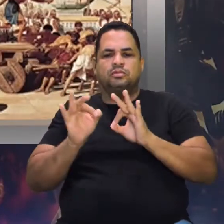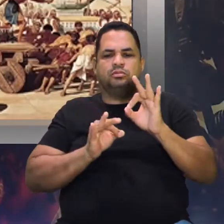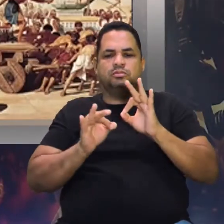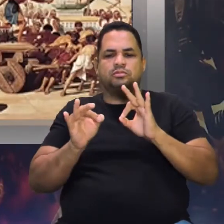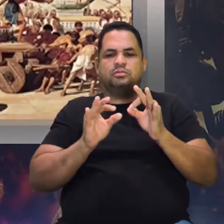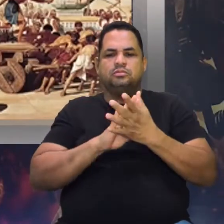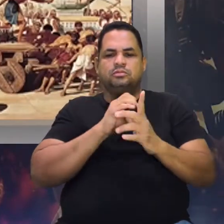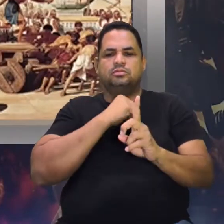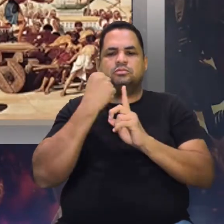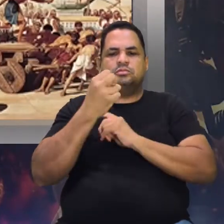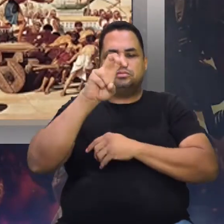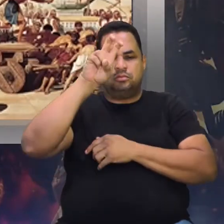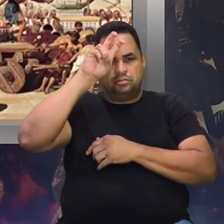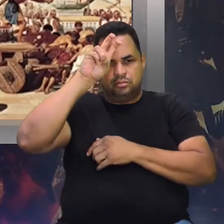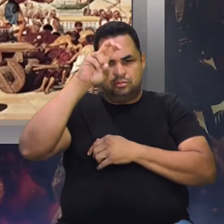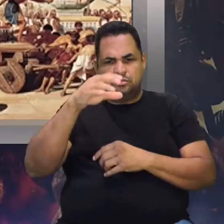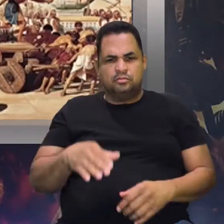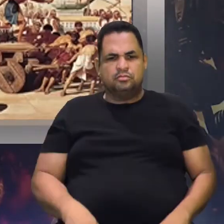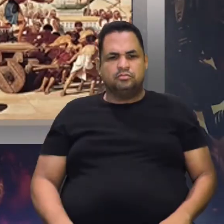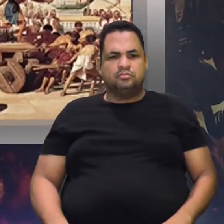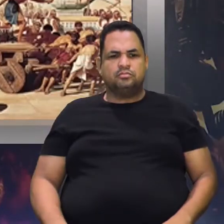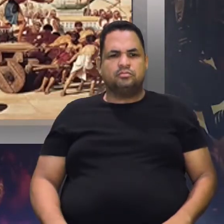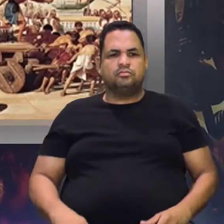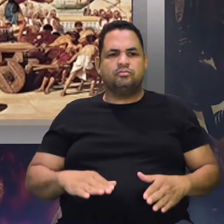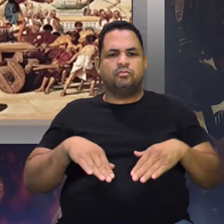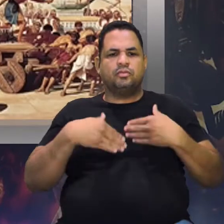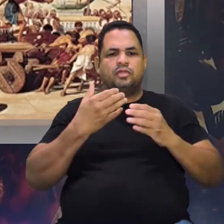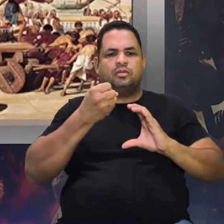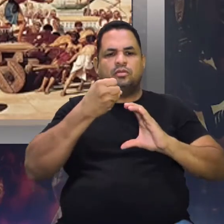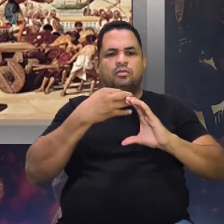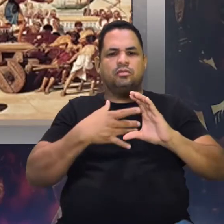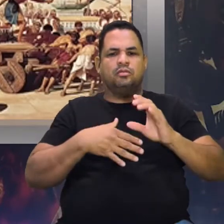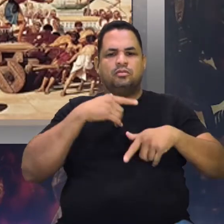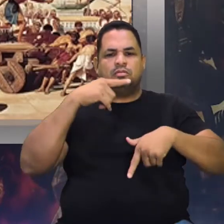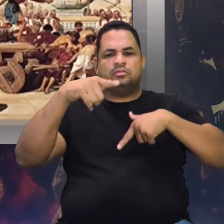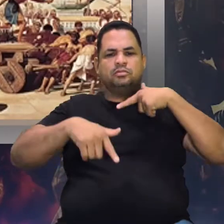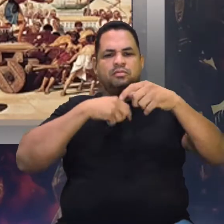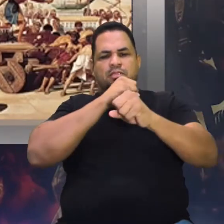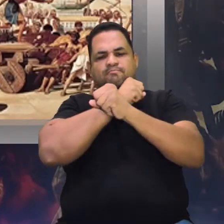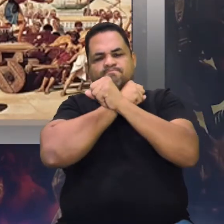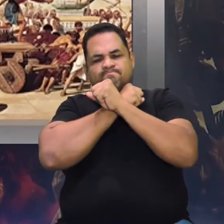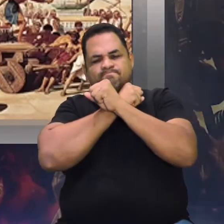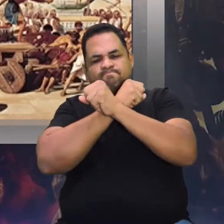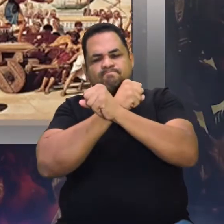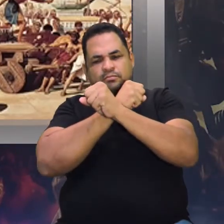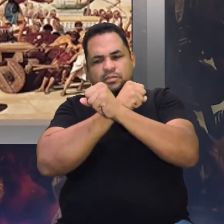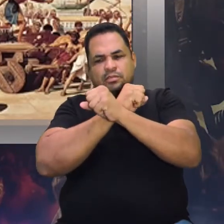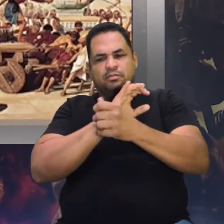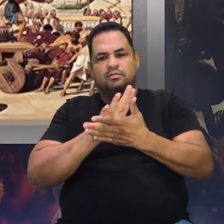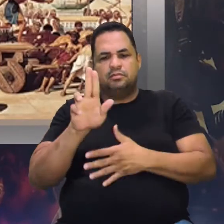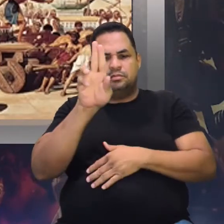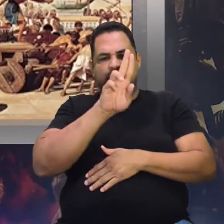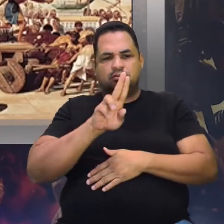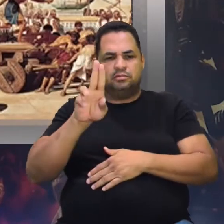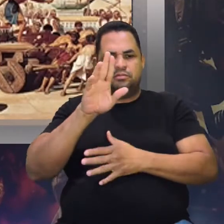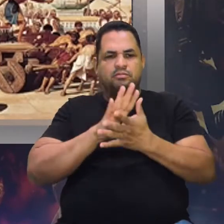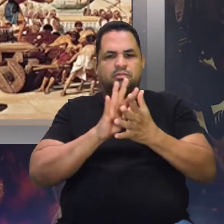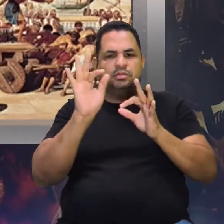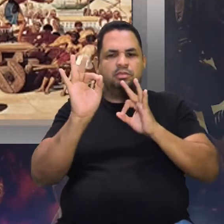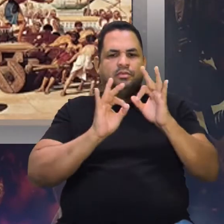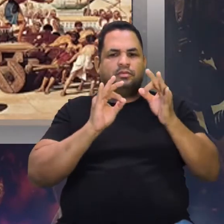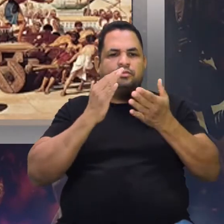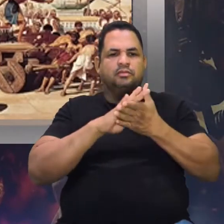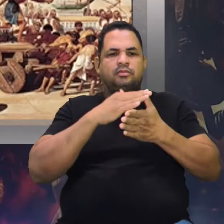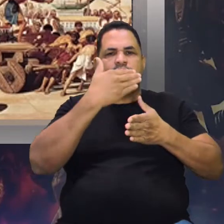egípcia. Qual característica? Olha o trabalho escravo que era utilizado no Egito para a construção das grandes